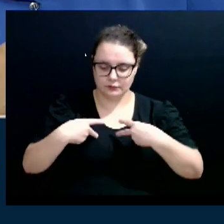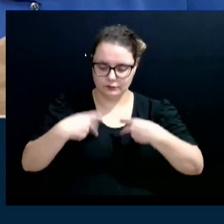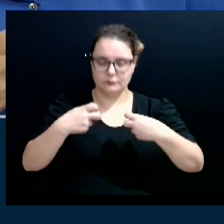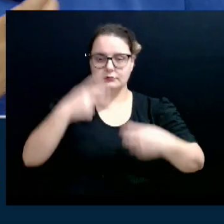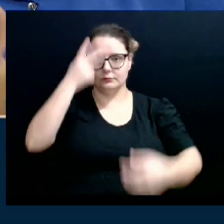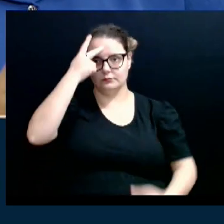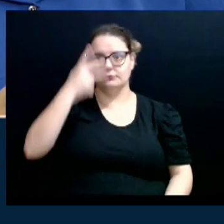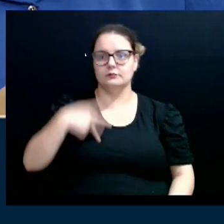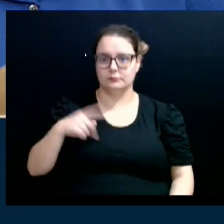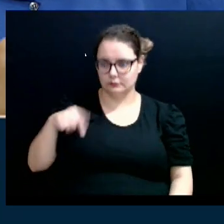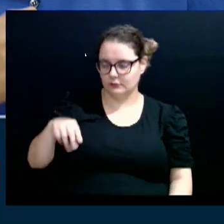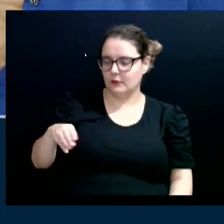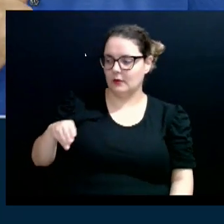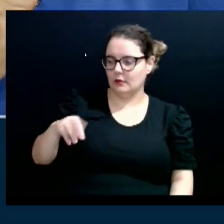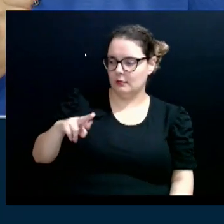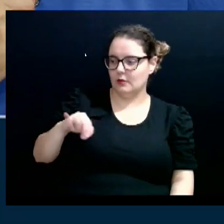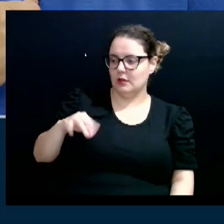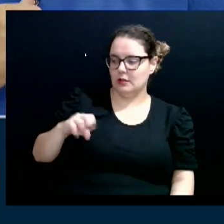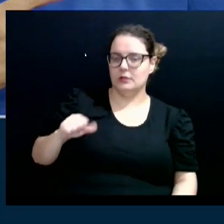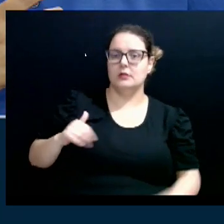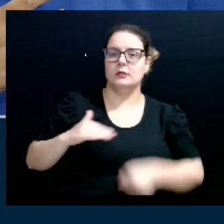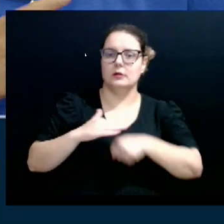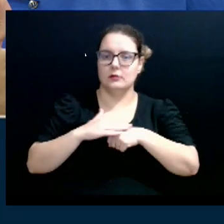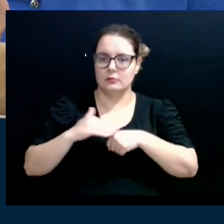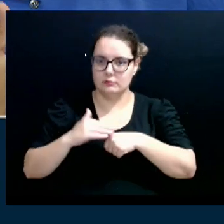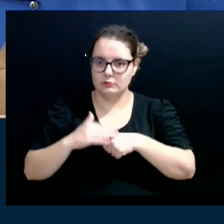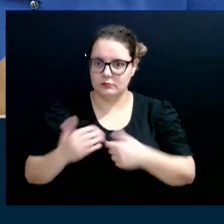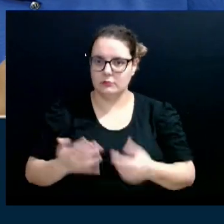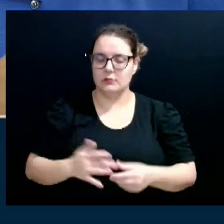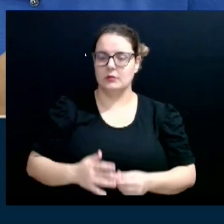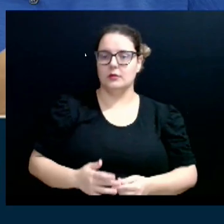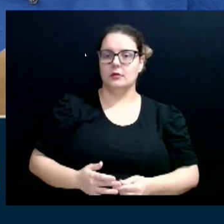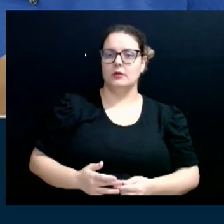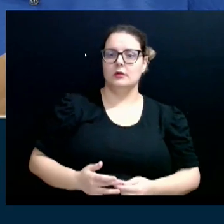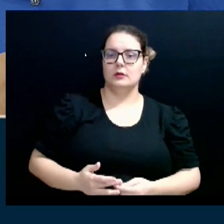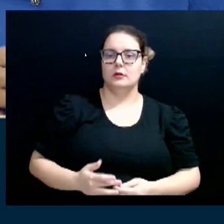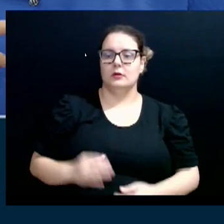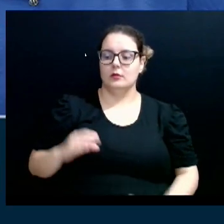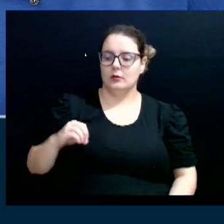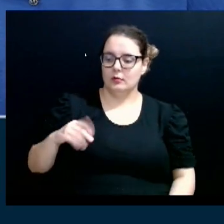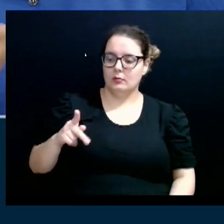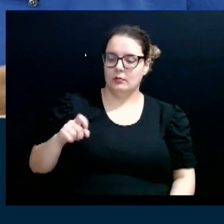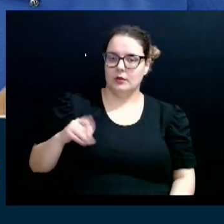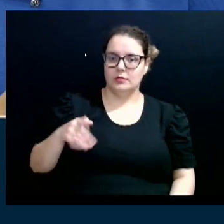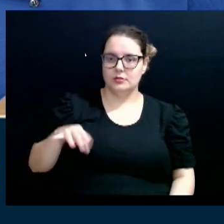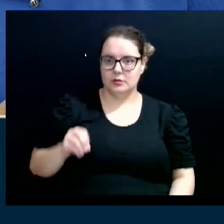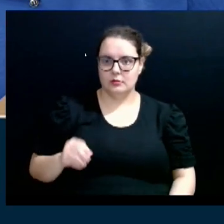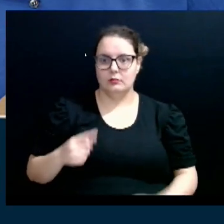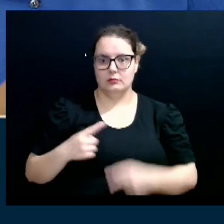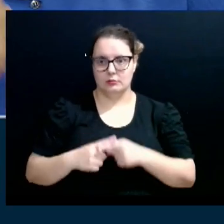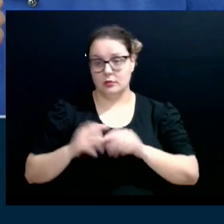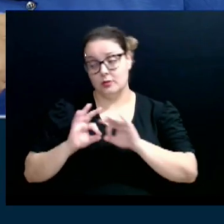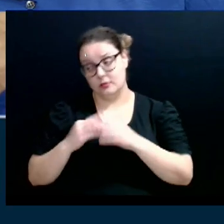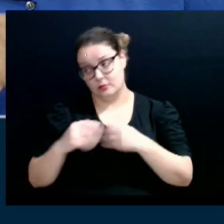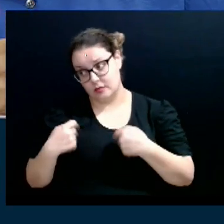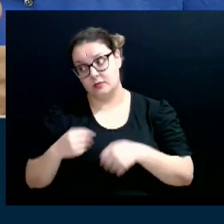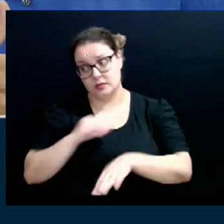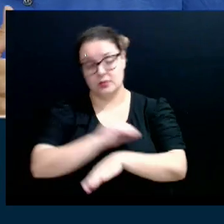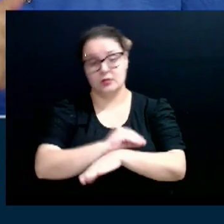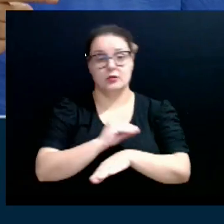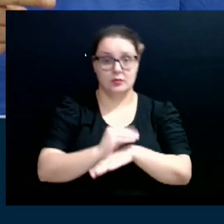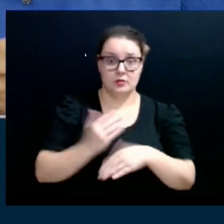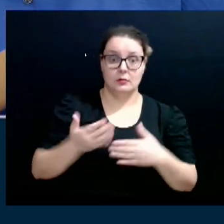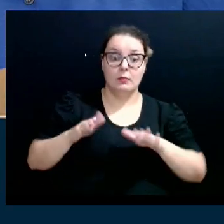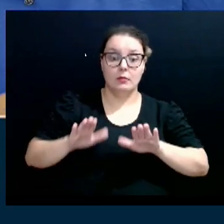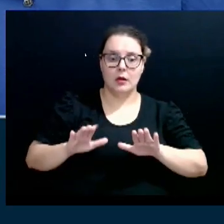Marisa, com carinho, com compaixão, porque a família precisa de cuidados, mas quem